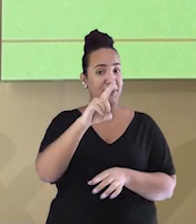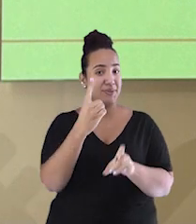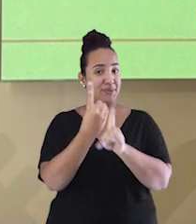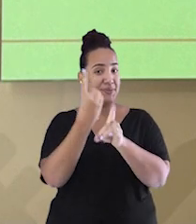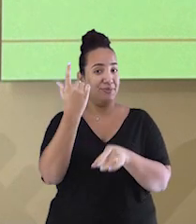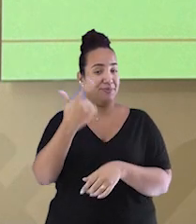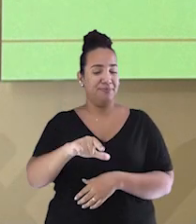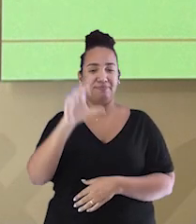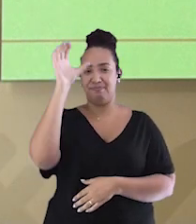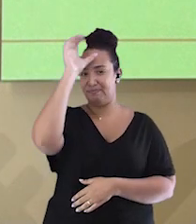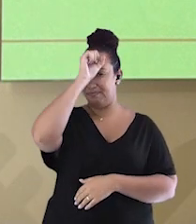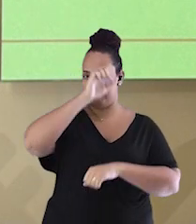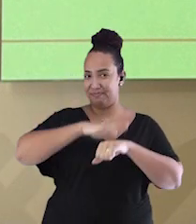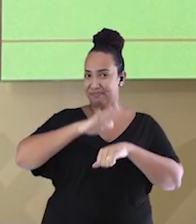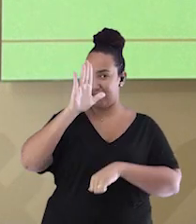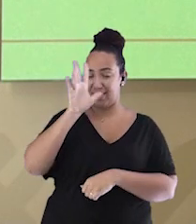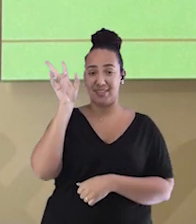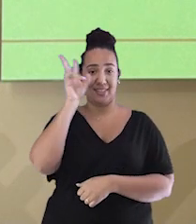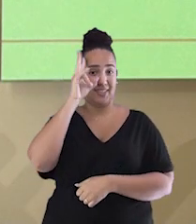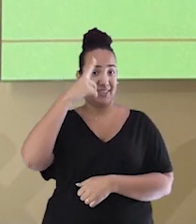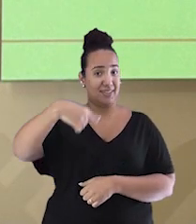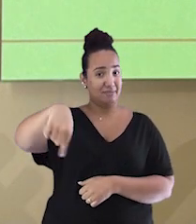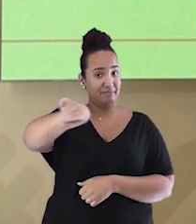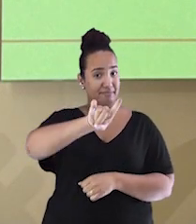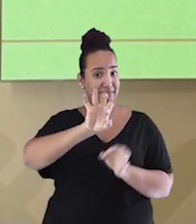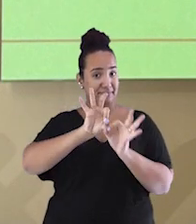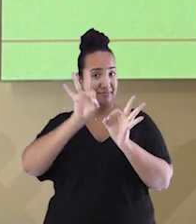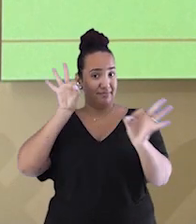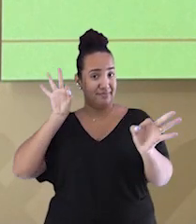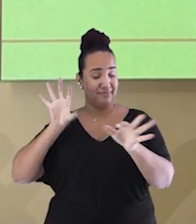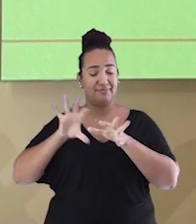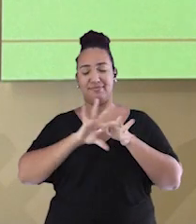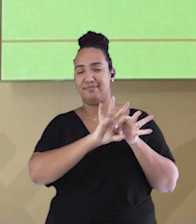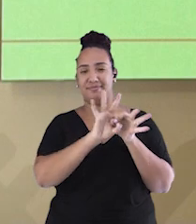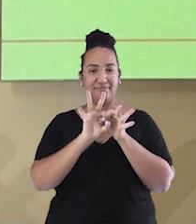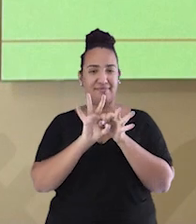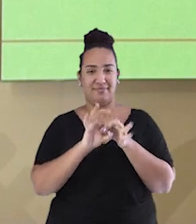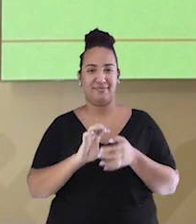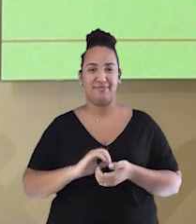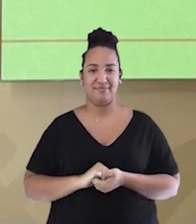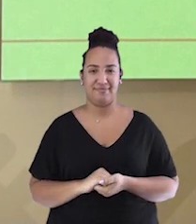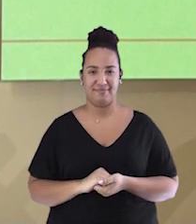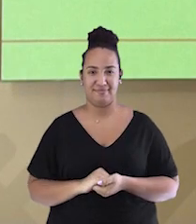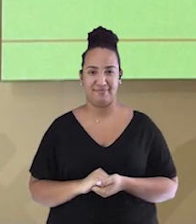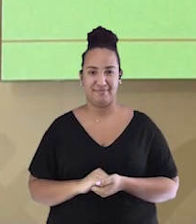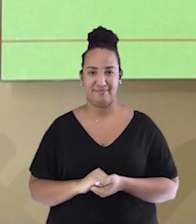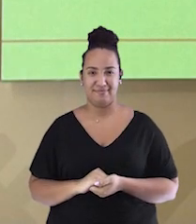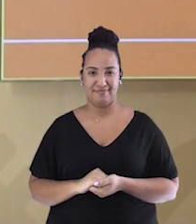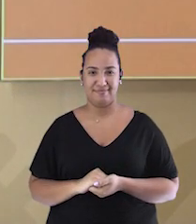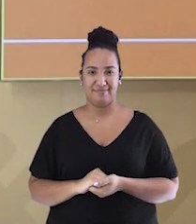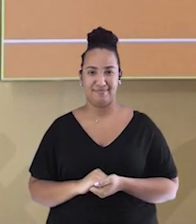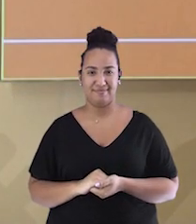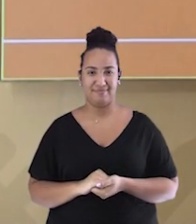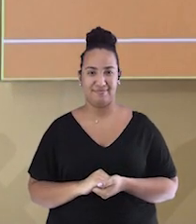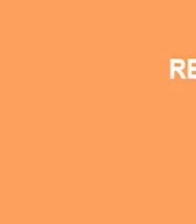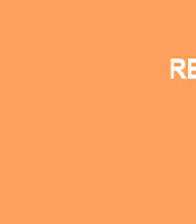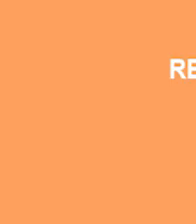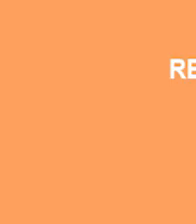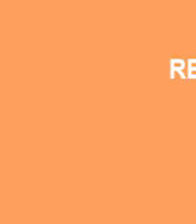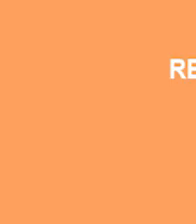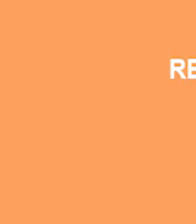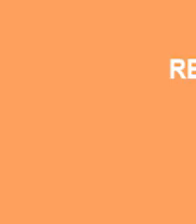aqui aprendendo muito mais. E não esqueçam, mesmo distantes, estamos juntos!